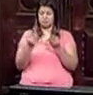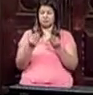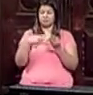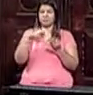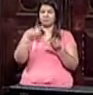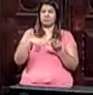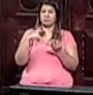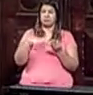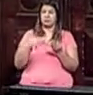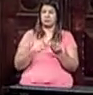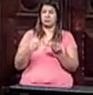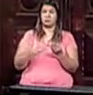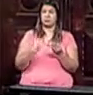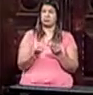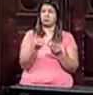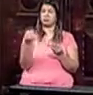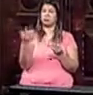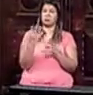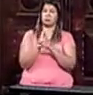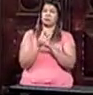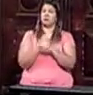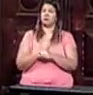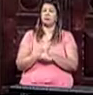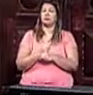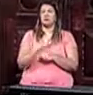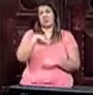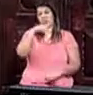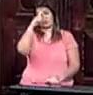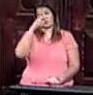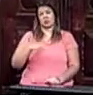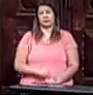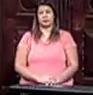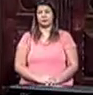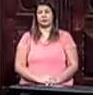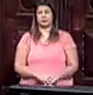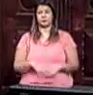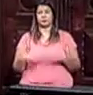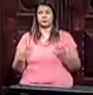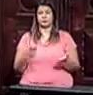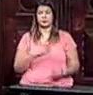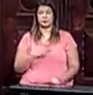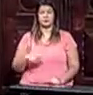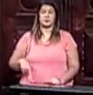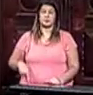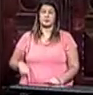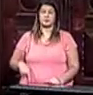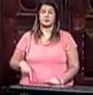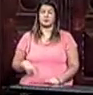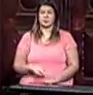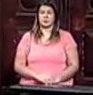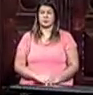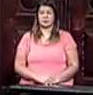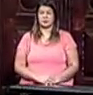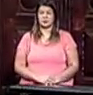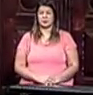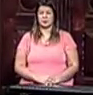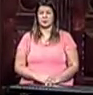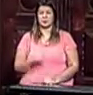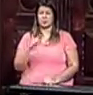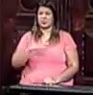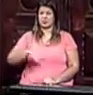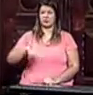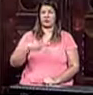números são calculados. Então, senhor presidente, a gente